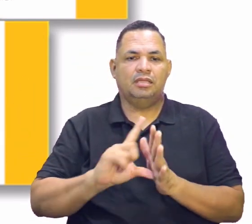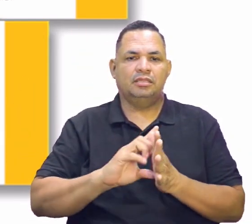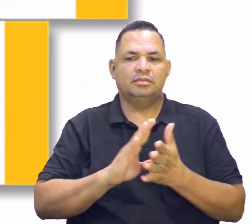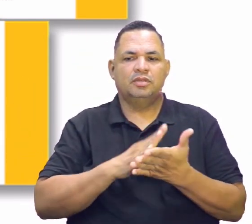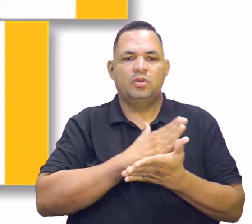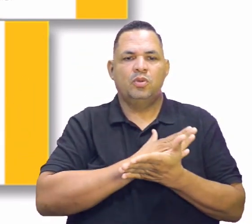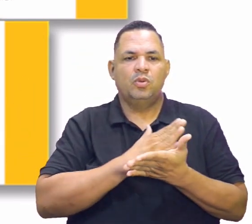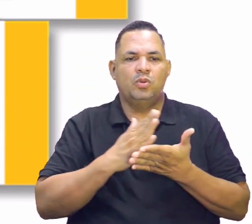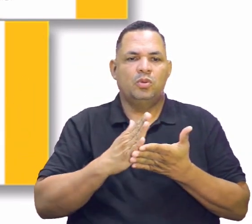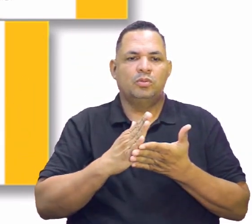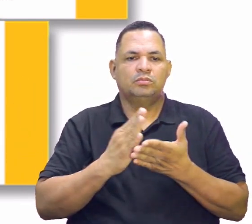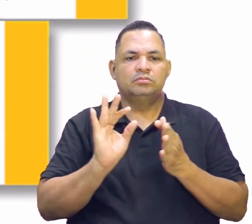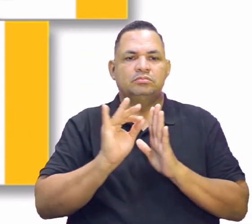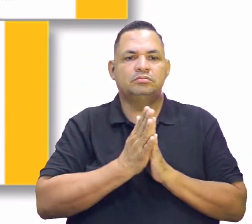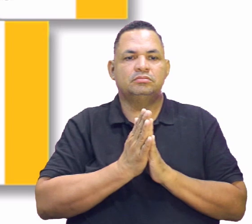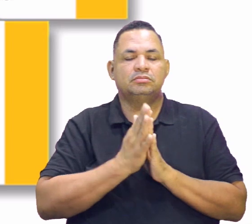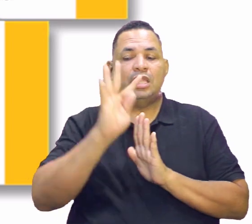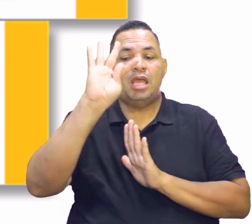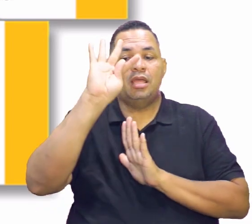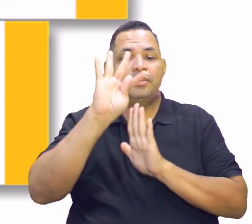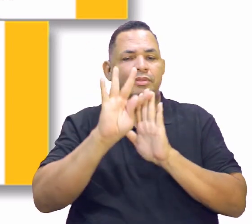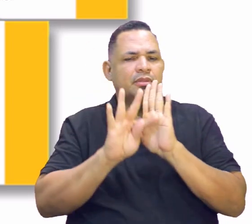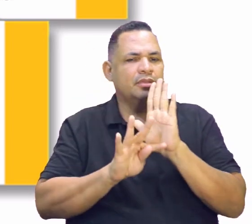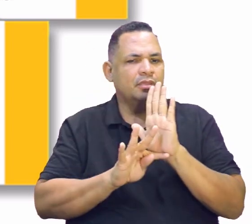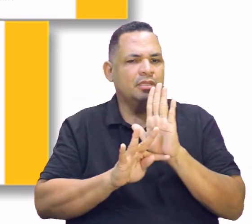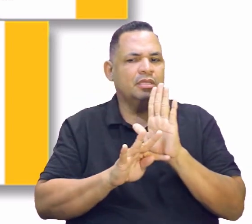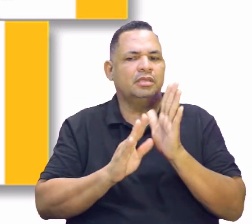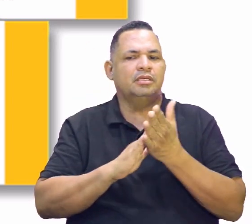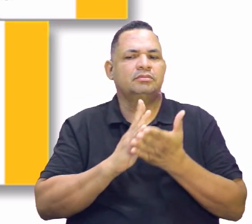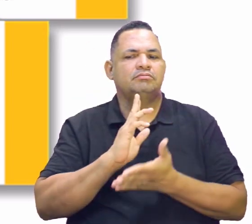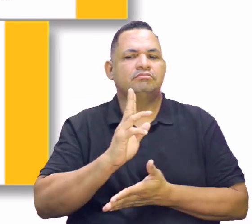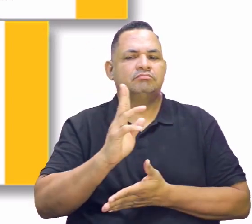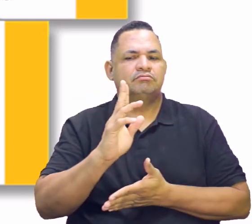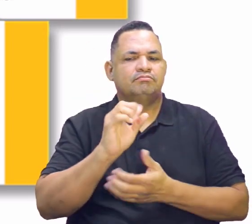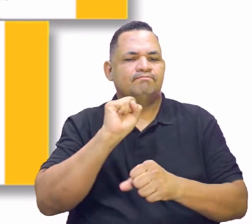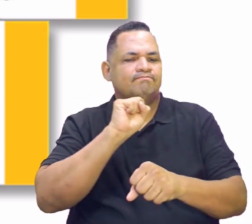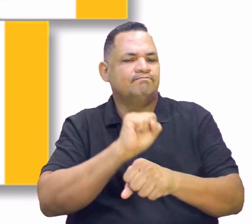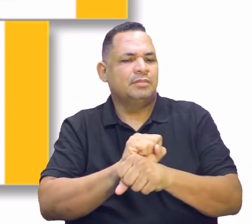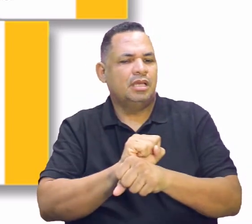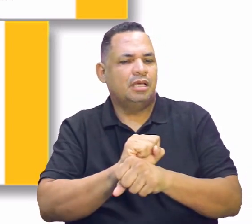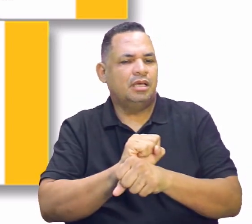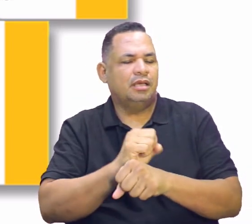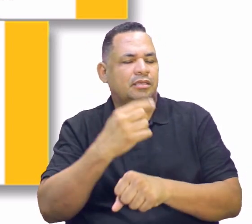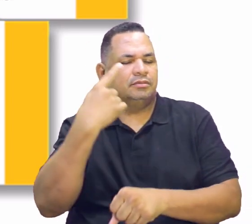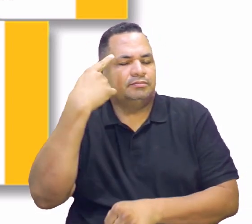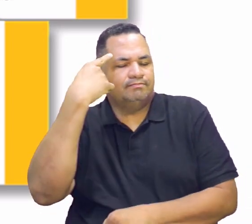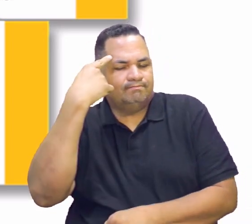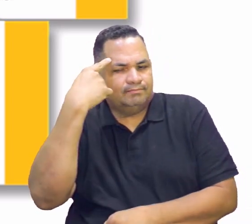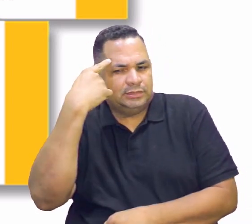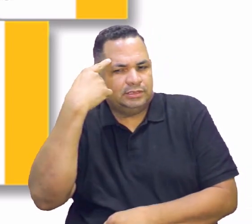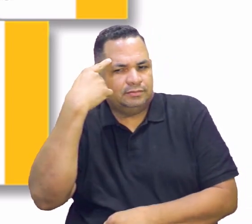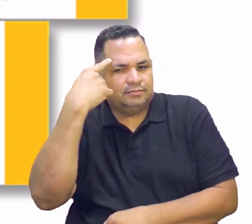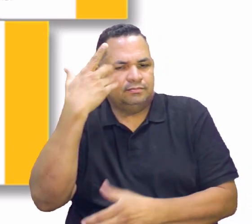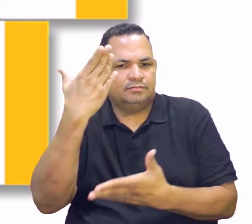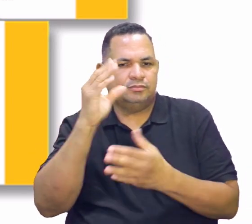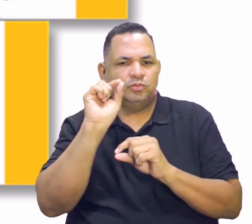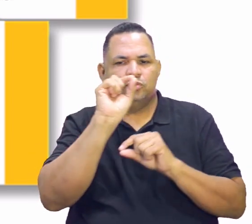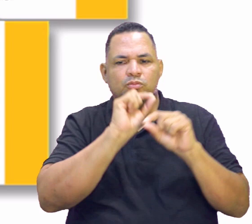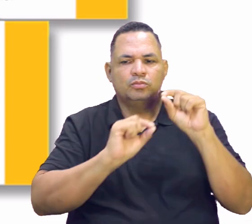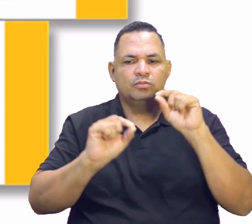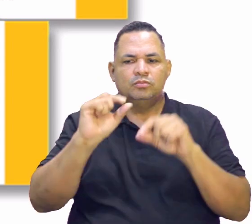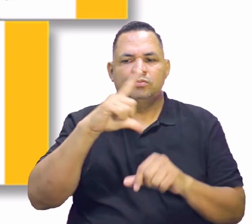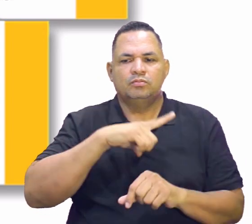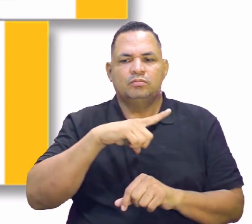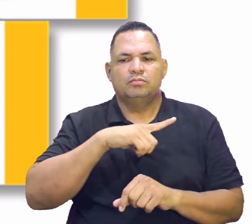vamos começar com o nosso texto. Aquele texto que a gente sempre faz aquela reflexão. Vamos ver o que tem aqui